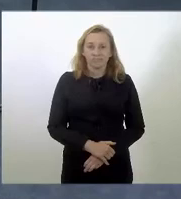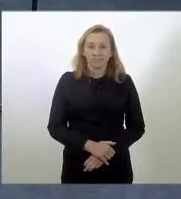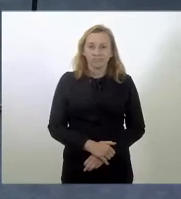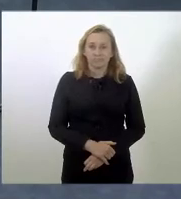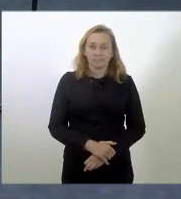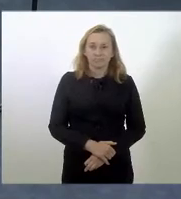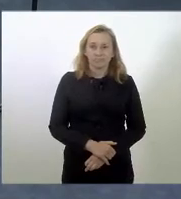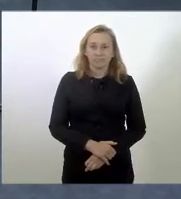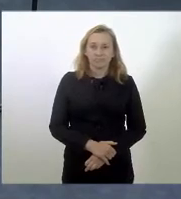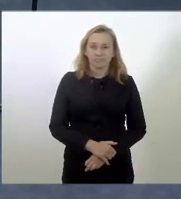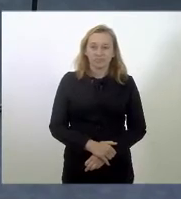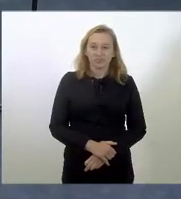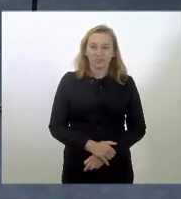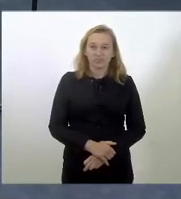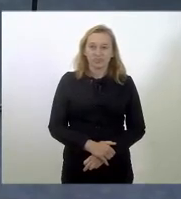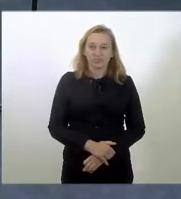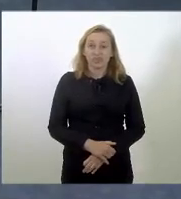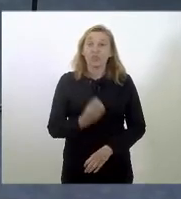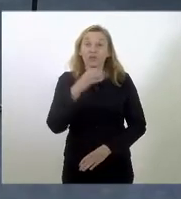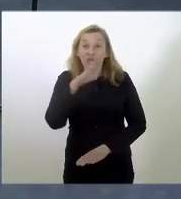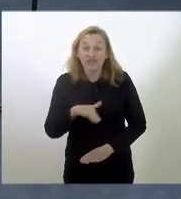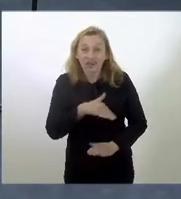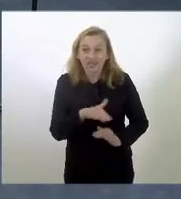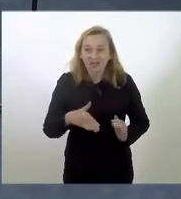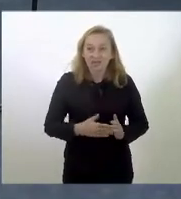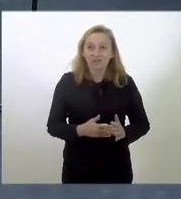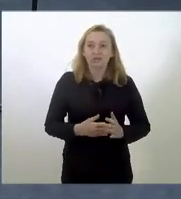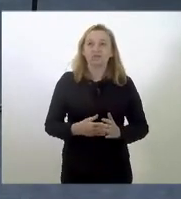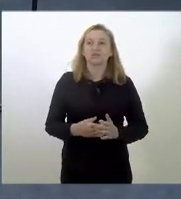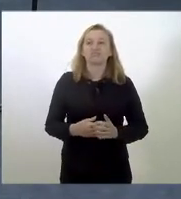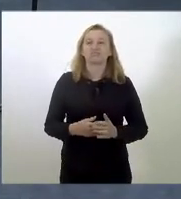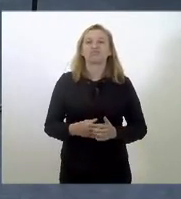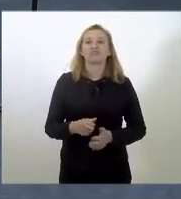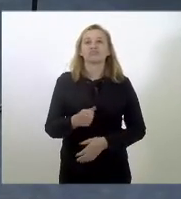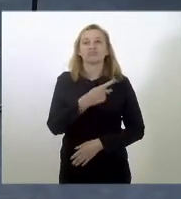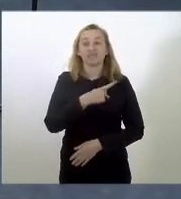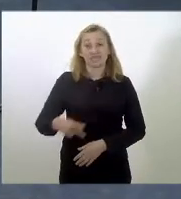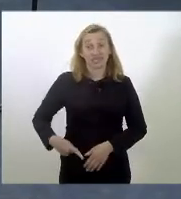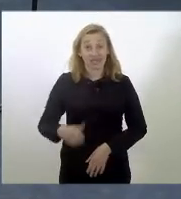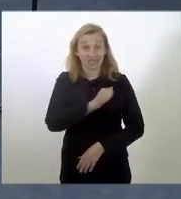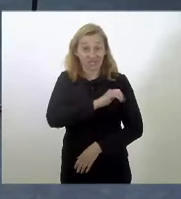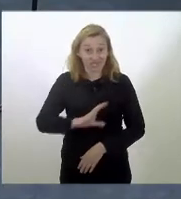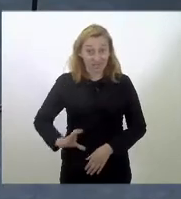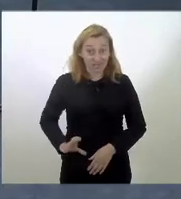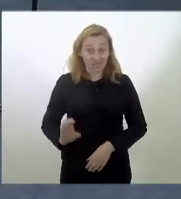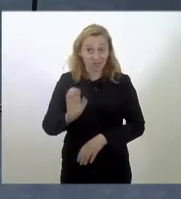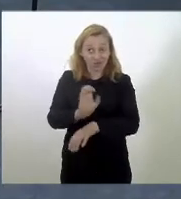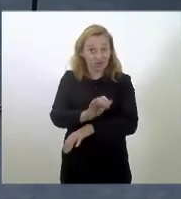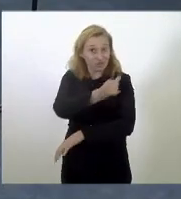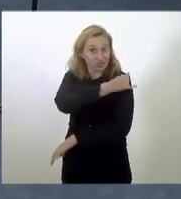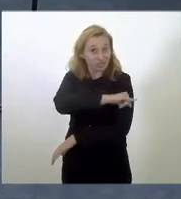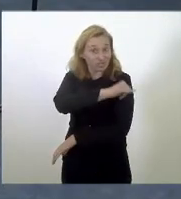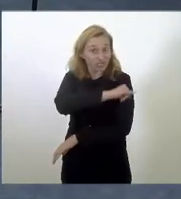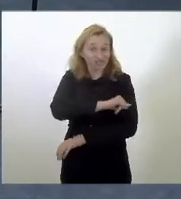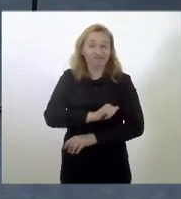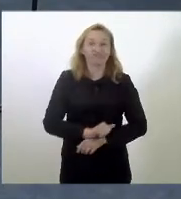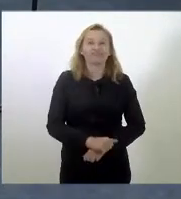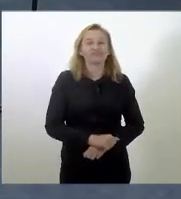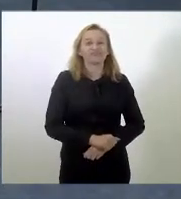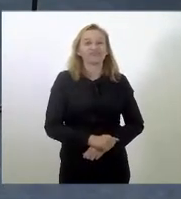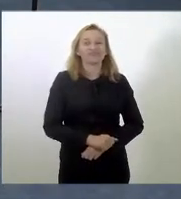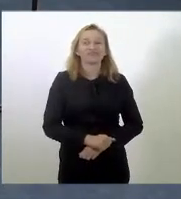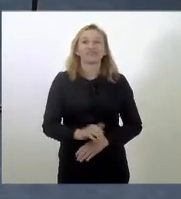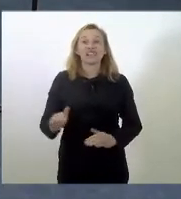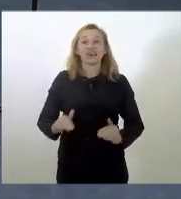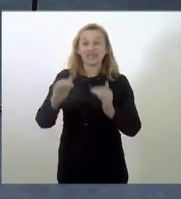Boa tarde a todos. Excelentíssimo senhor presidente André Siciliano, da Assembleia Legislativa do Estado do Rio de Janeiro, excelentíssimo